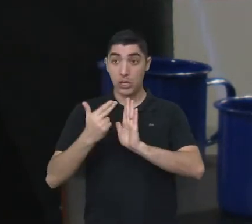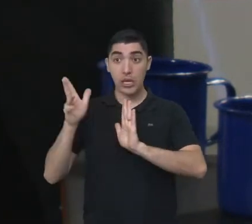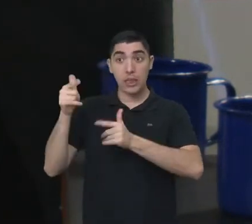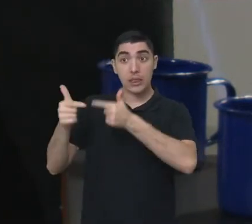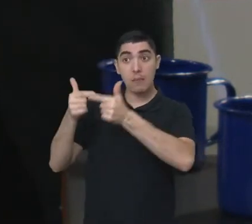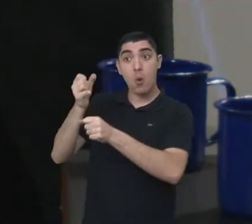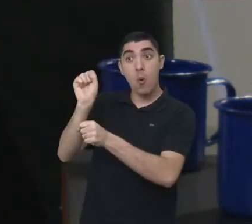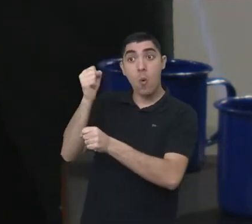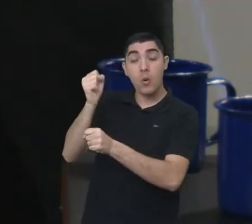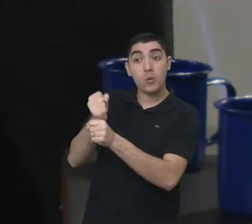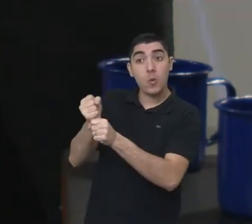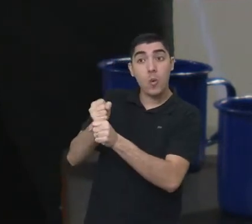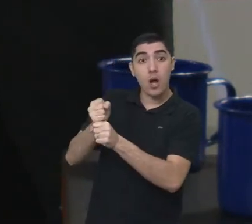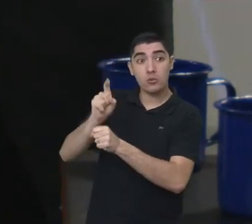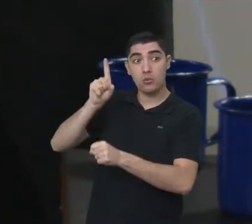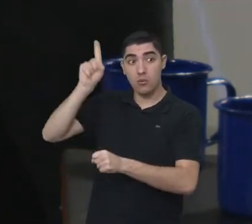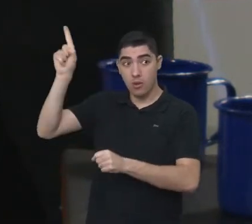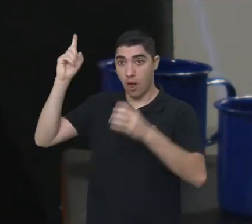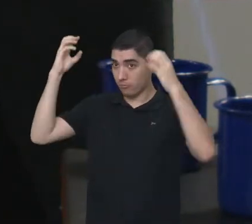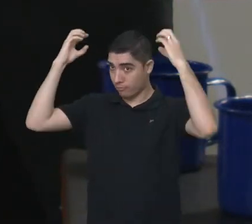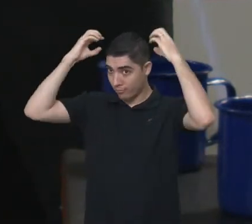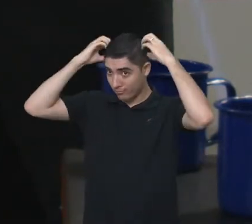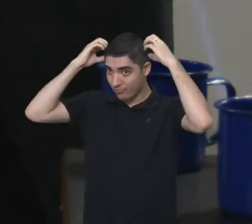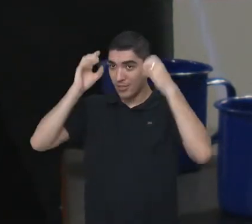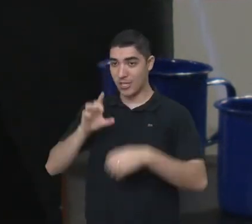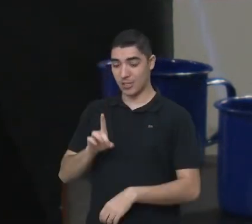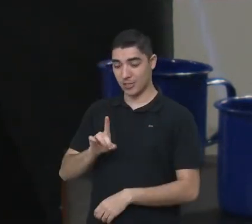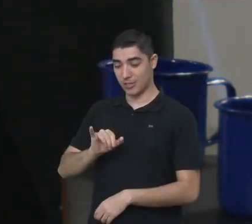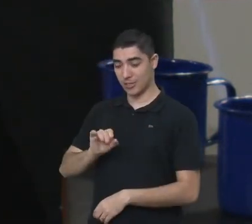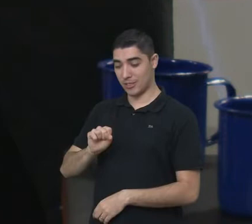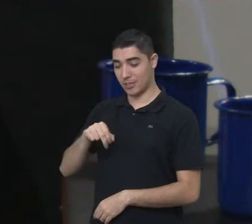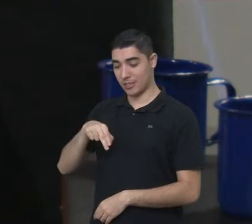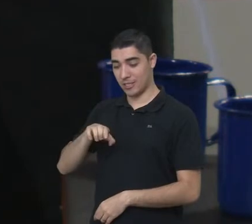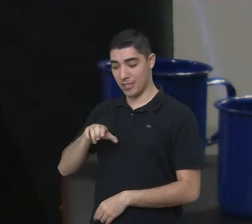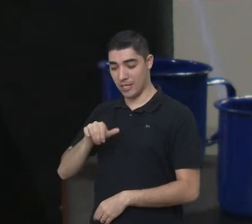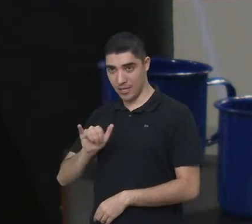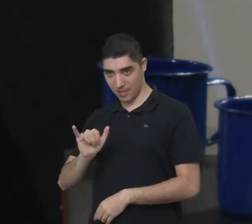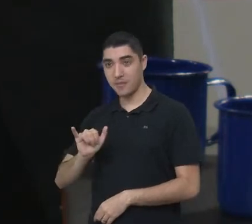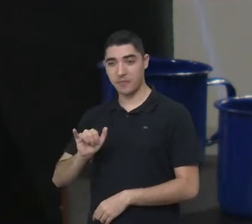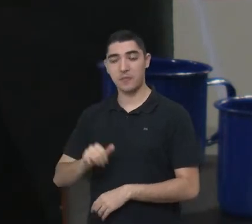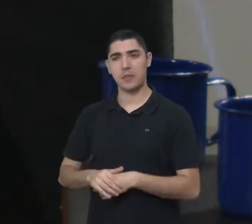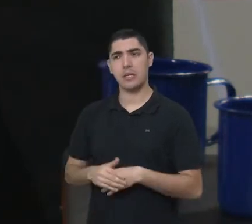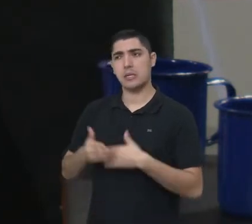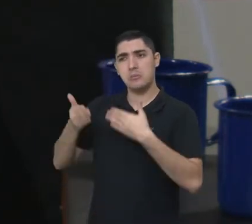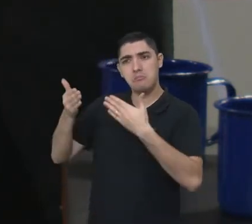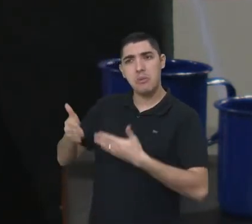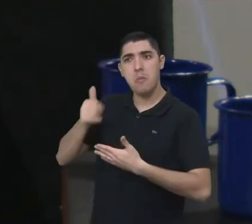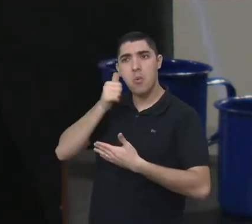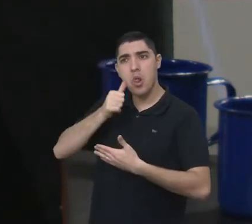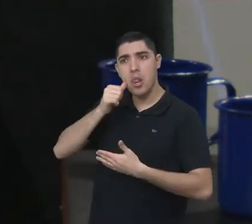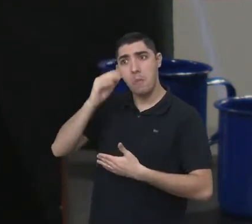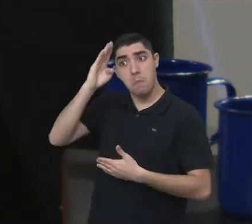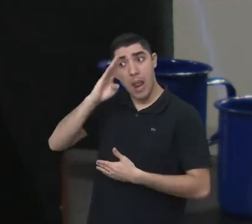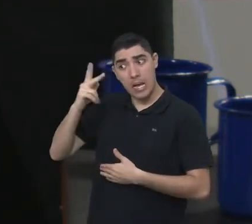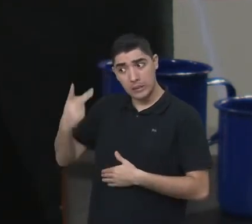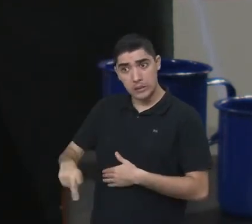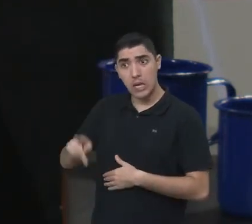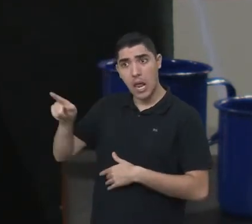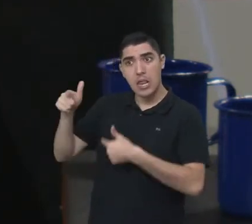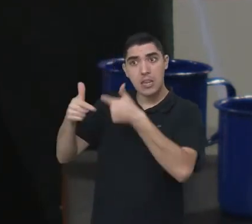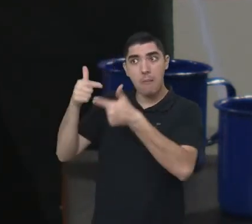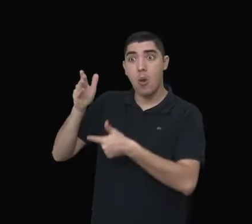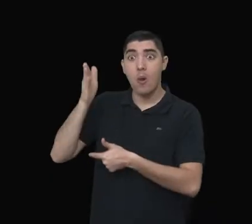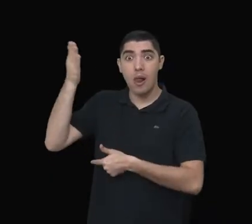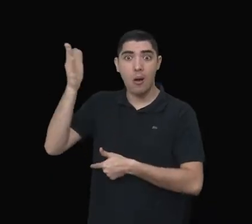Disney. E para quem está começando na carreira de animação, ilustrador, ter uma referência, uma mulher brasileira que trabalhou para a Disney,